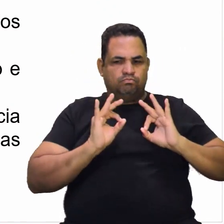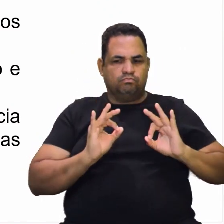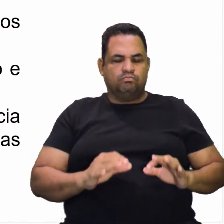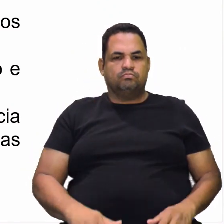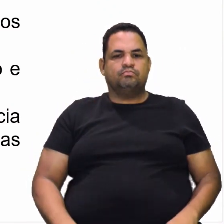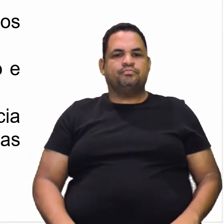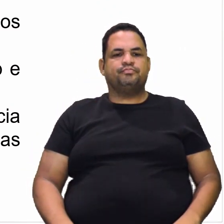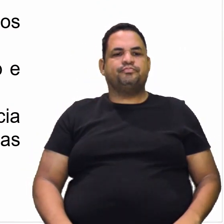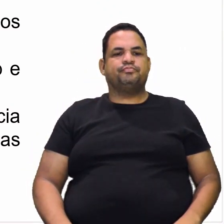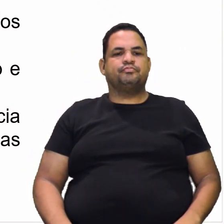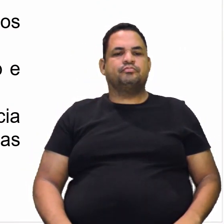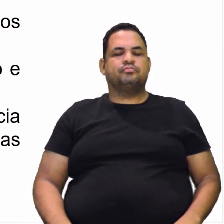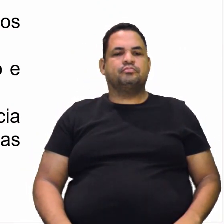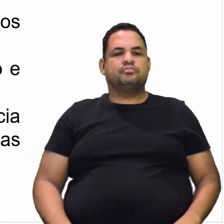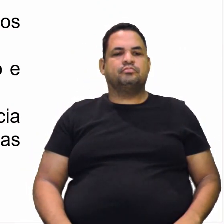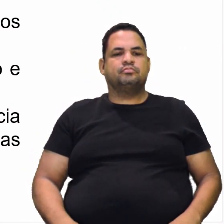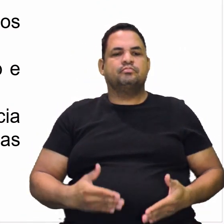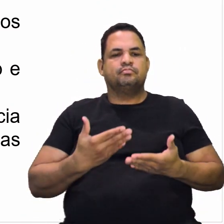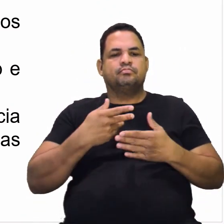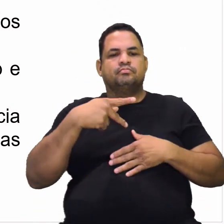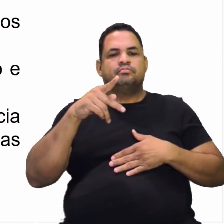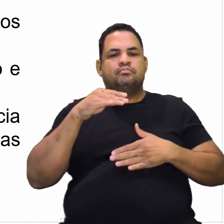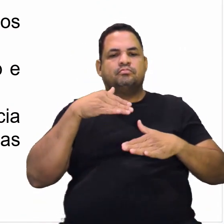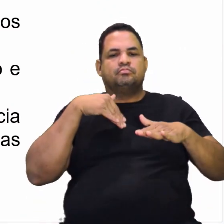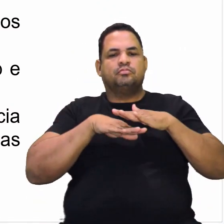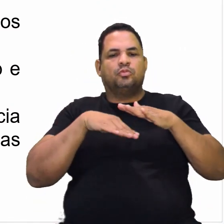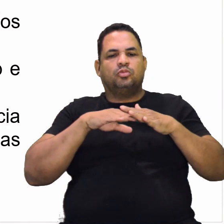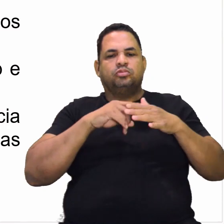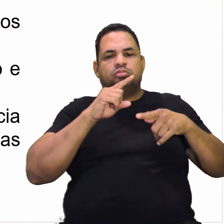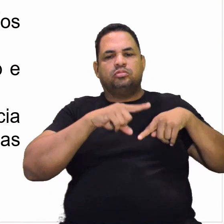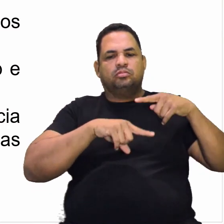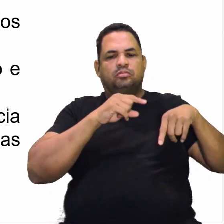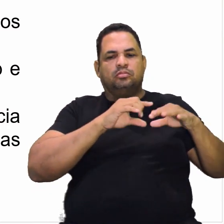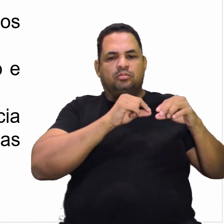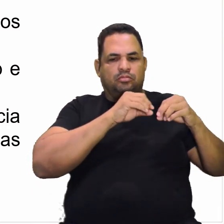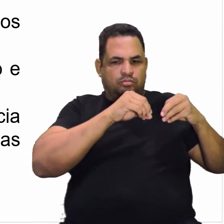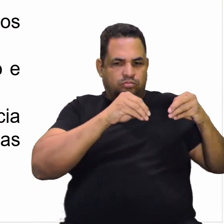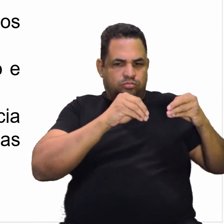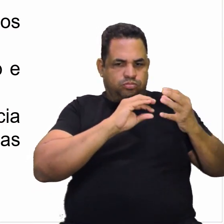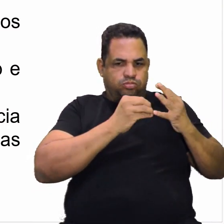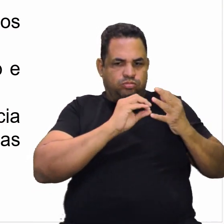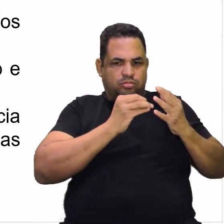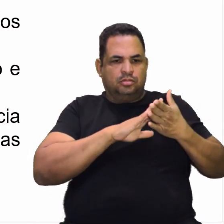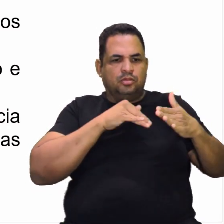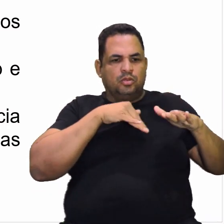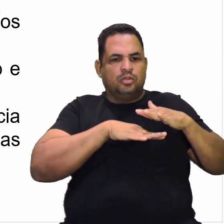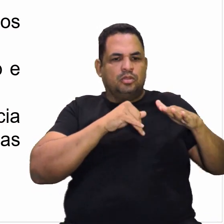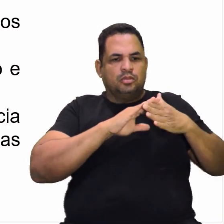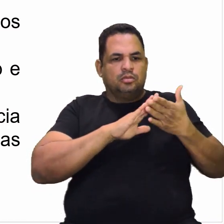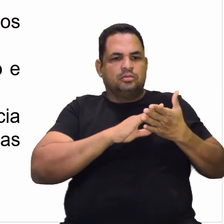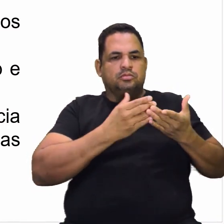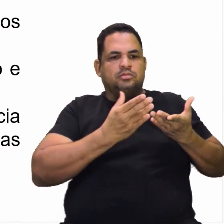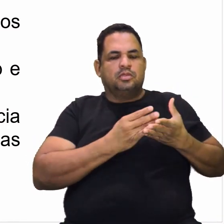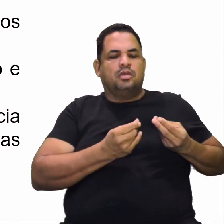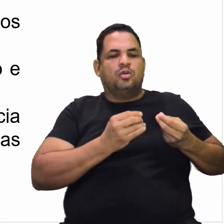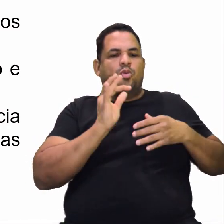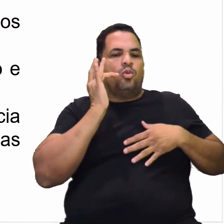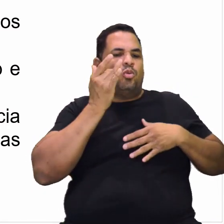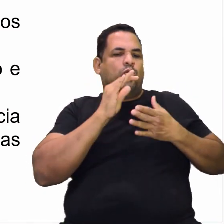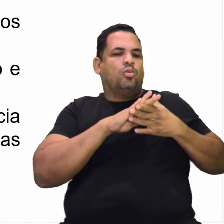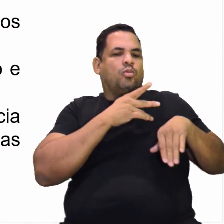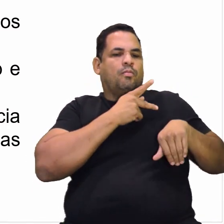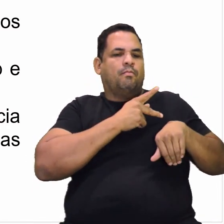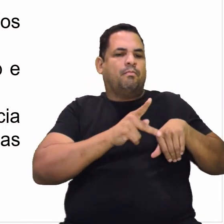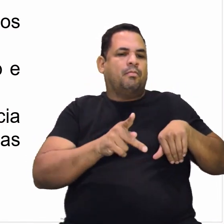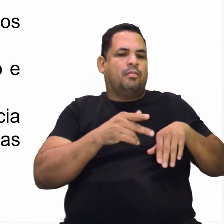Letra B. Para estocar os produtos de grãos e guardar as riquezas do faraó e sua família? Será